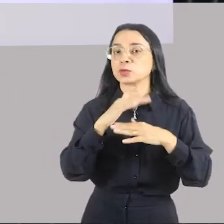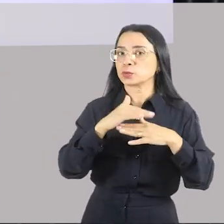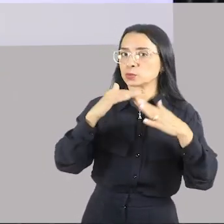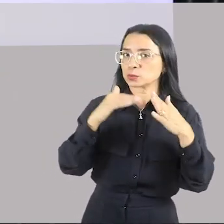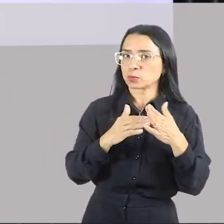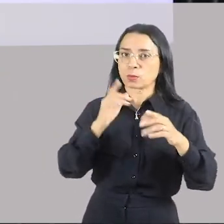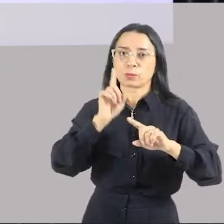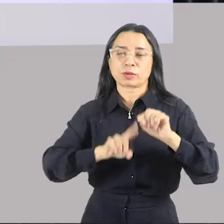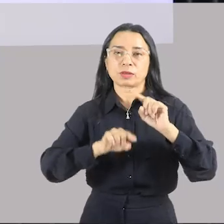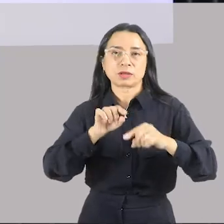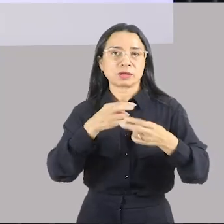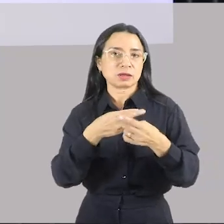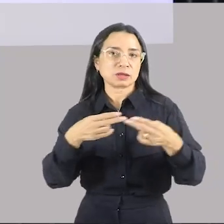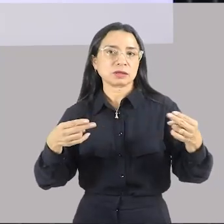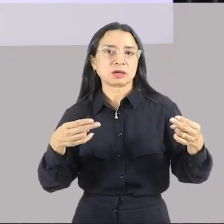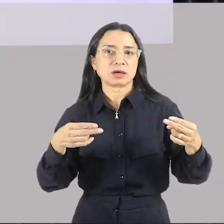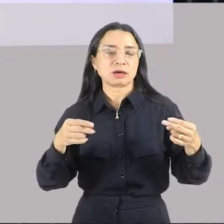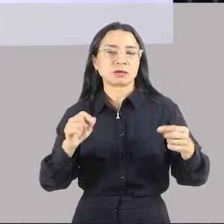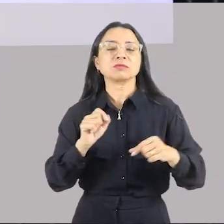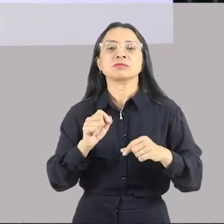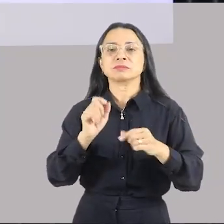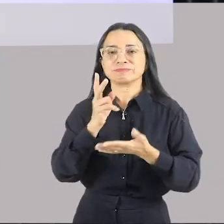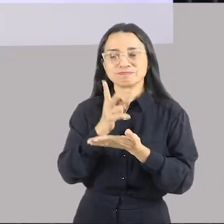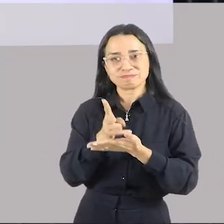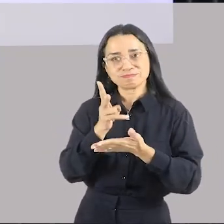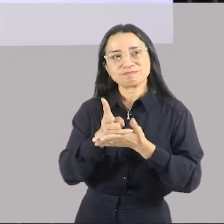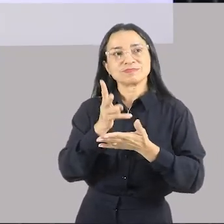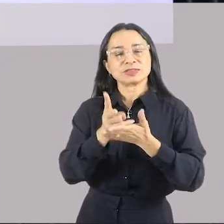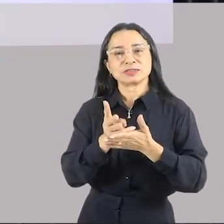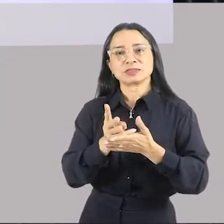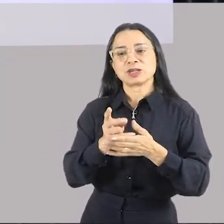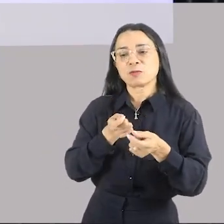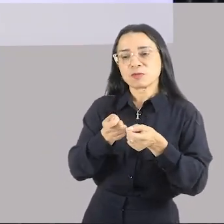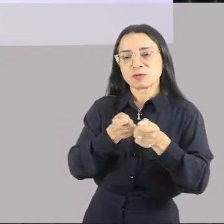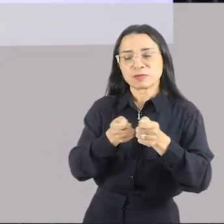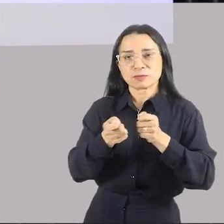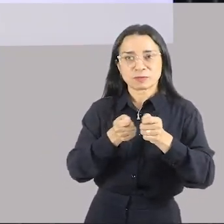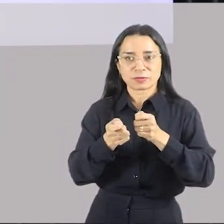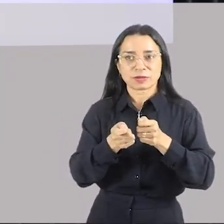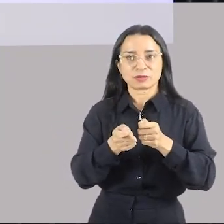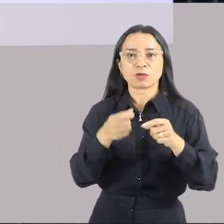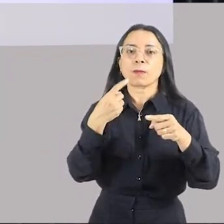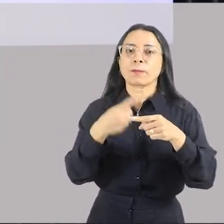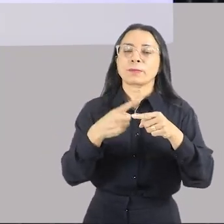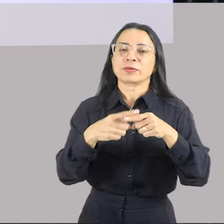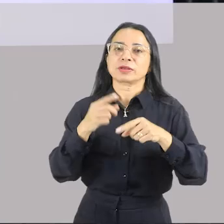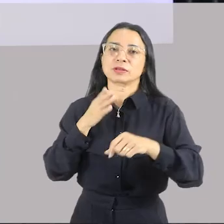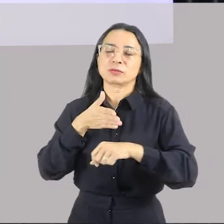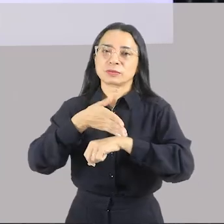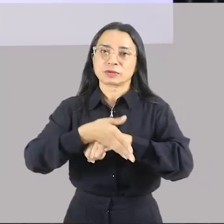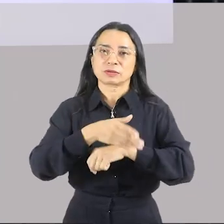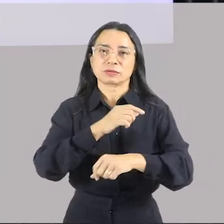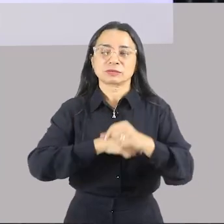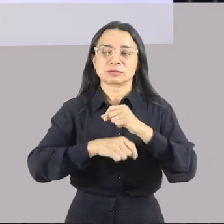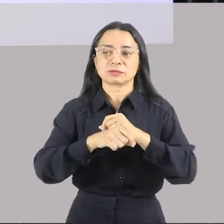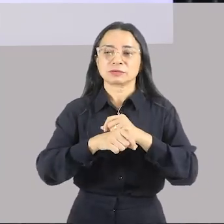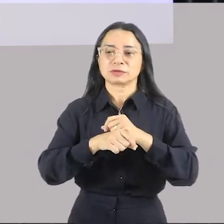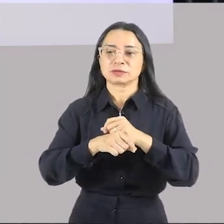todo material, ele necessariamente é manipulado, porque necessariamente existe uma intervenção, existe